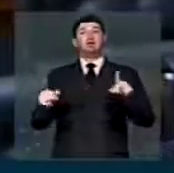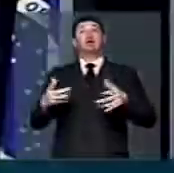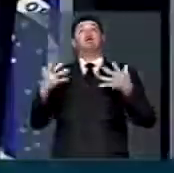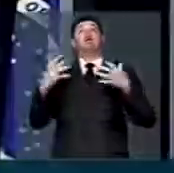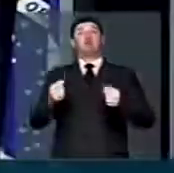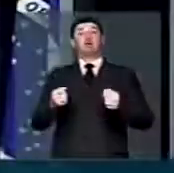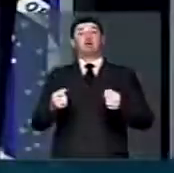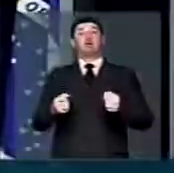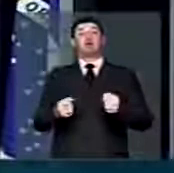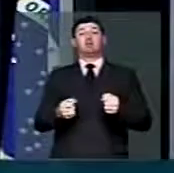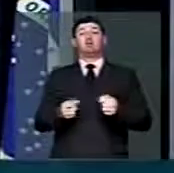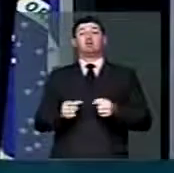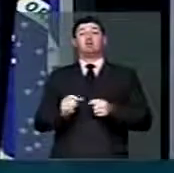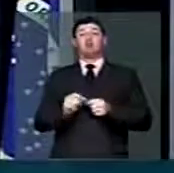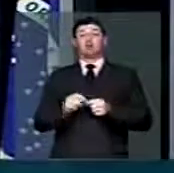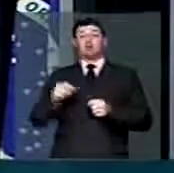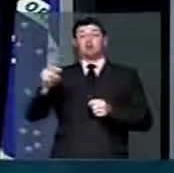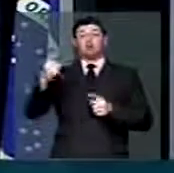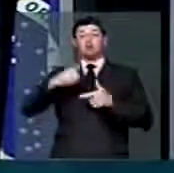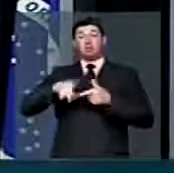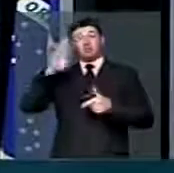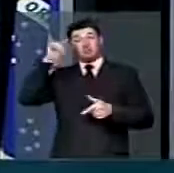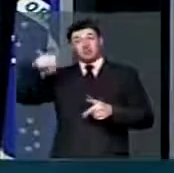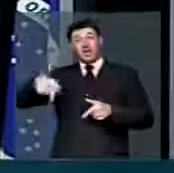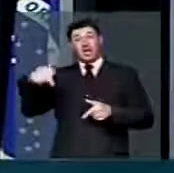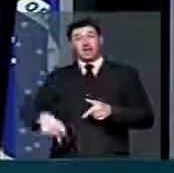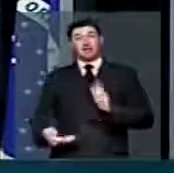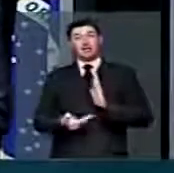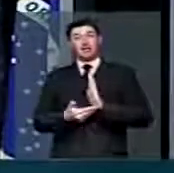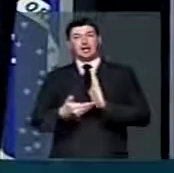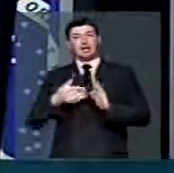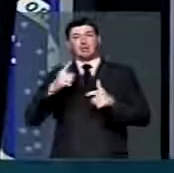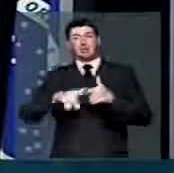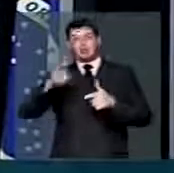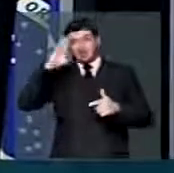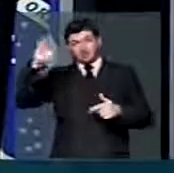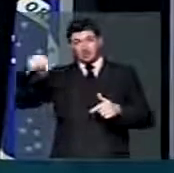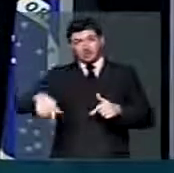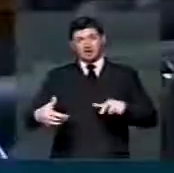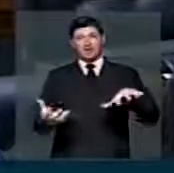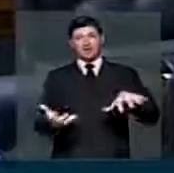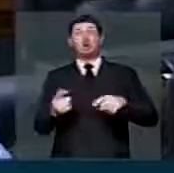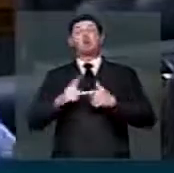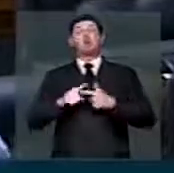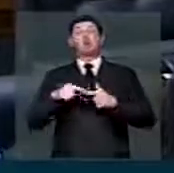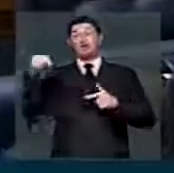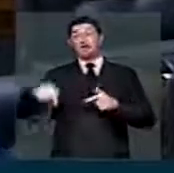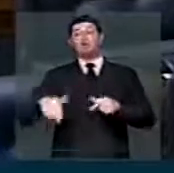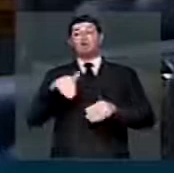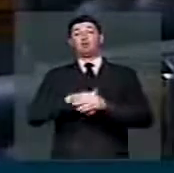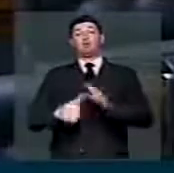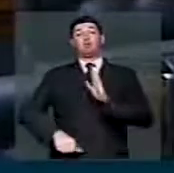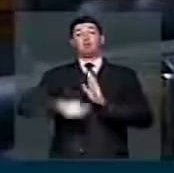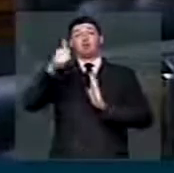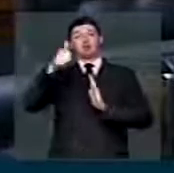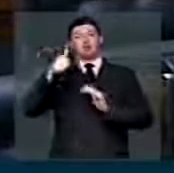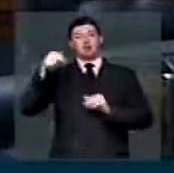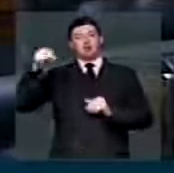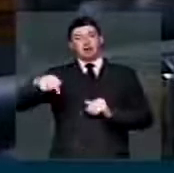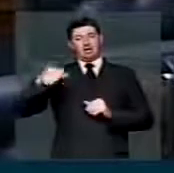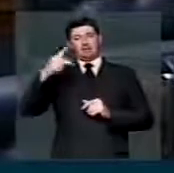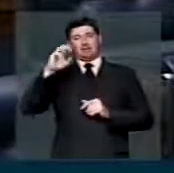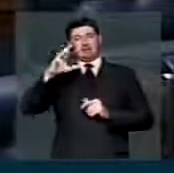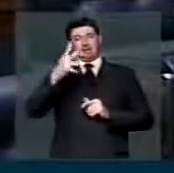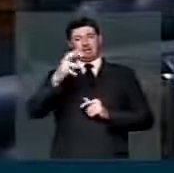botar cangalha no Congresso Nacional e nesta Câmara. Porque nós votamos aqui em primeiro turno a PEC 300,